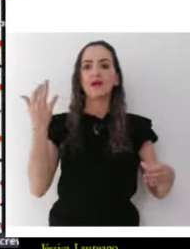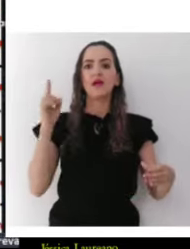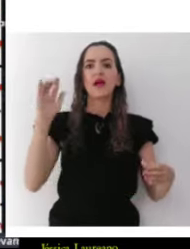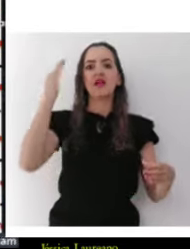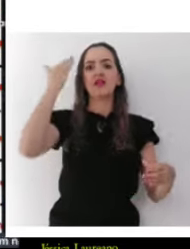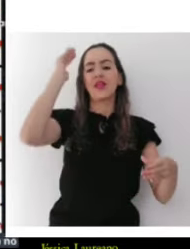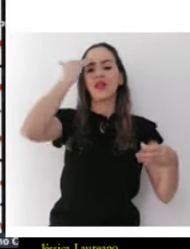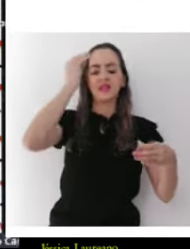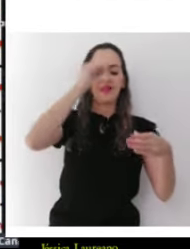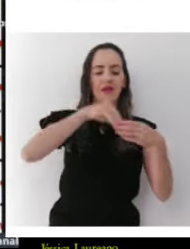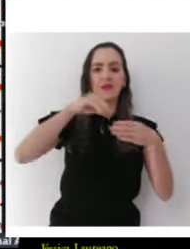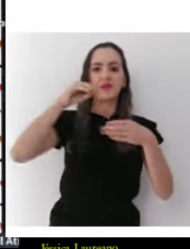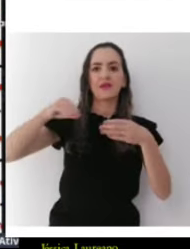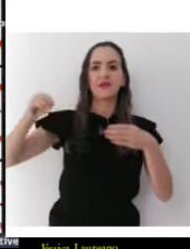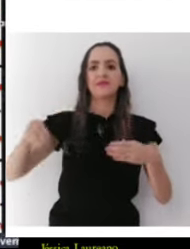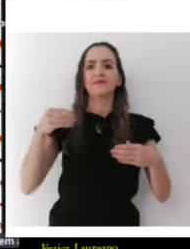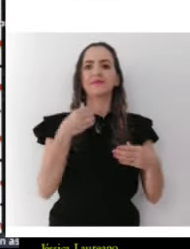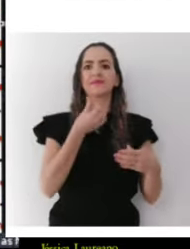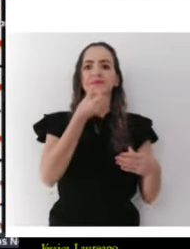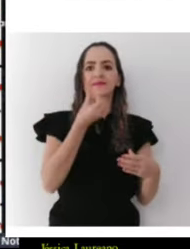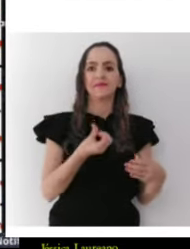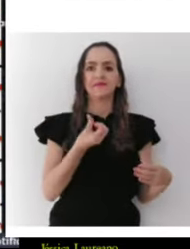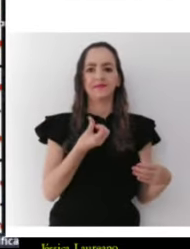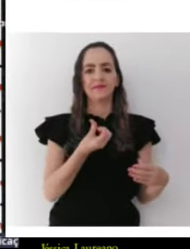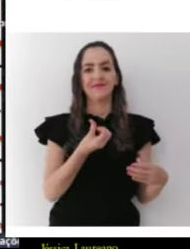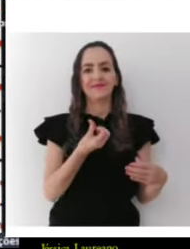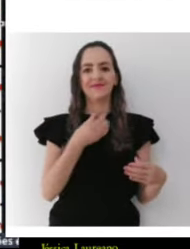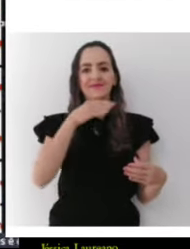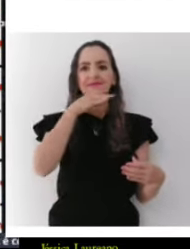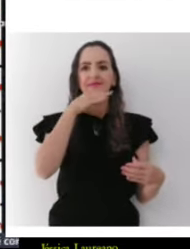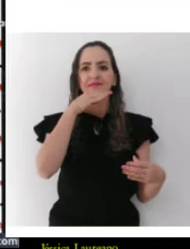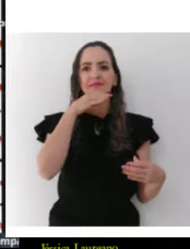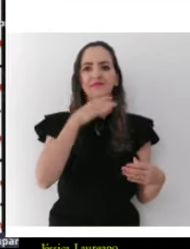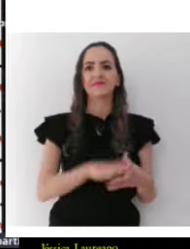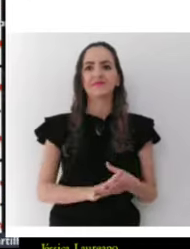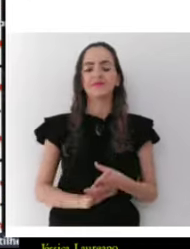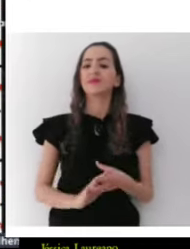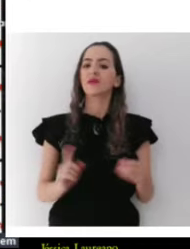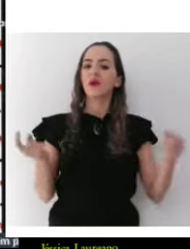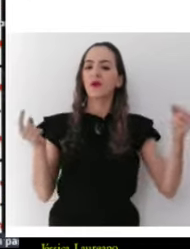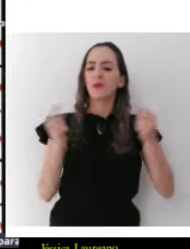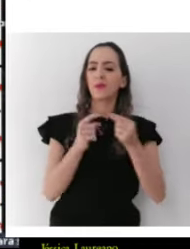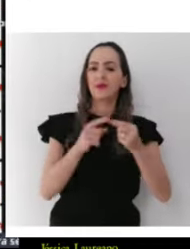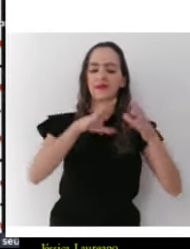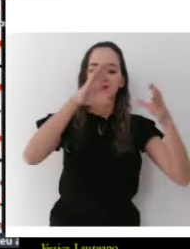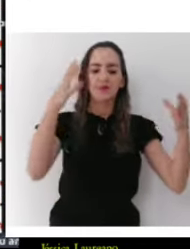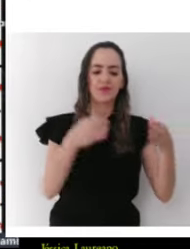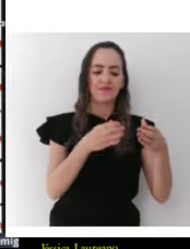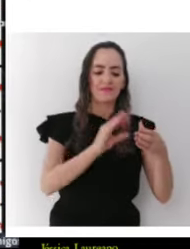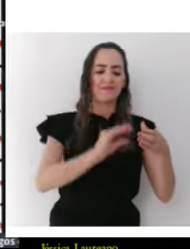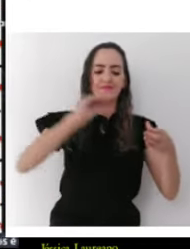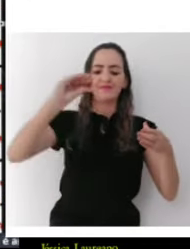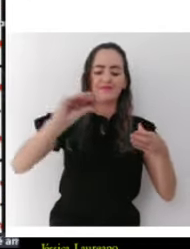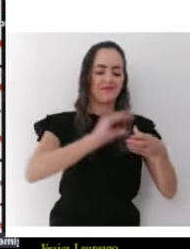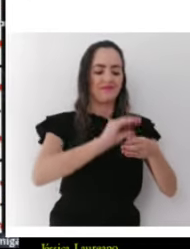de cotação que é resolvível por meio de um raciocínio multiplicativo. Pensar dessa forma